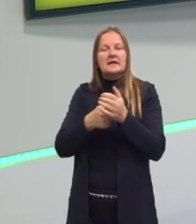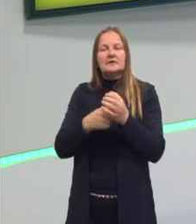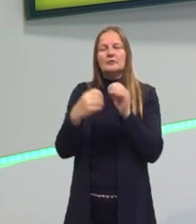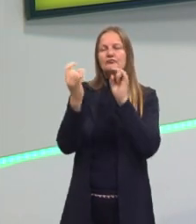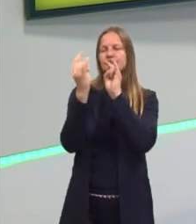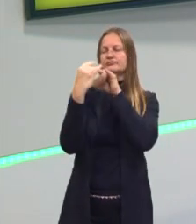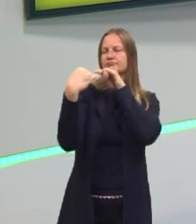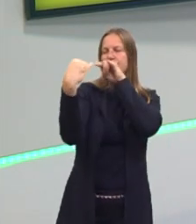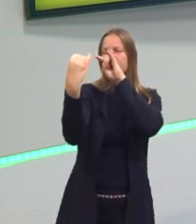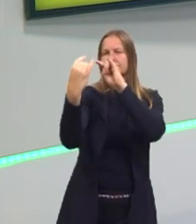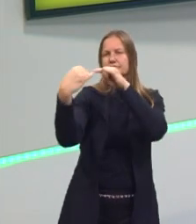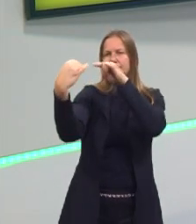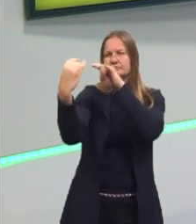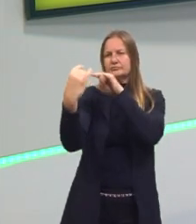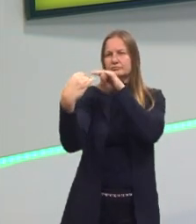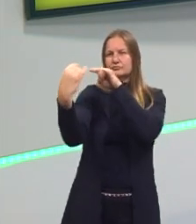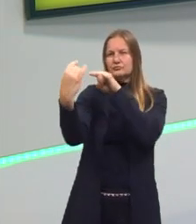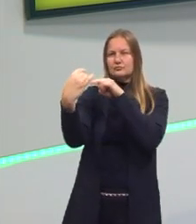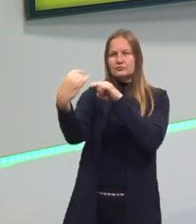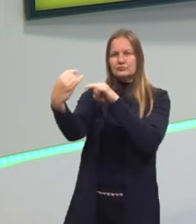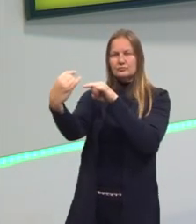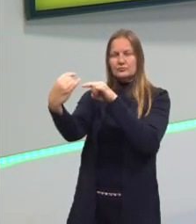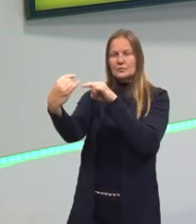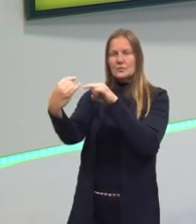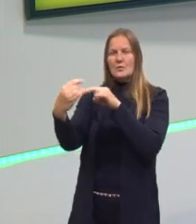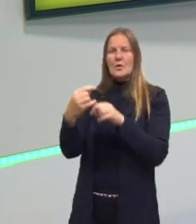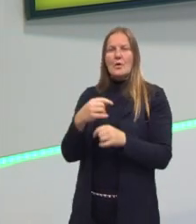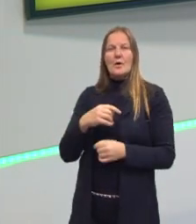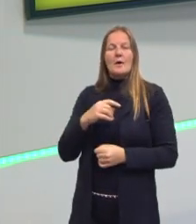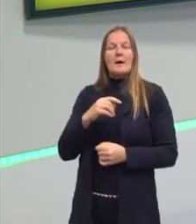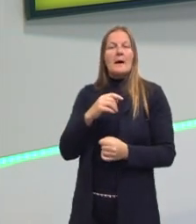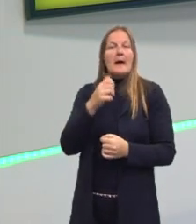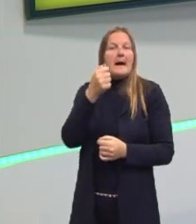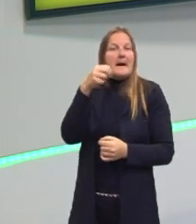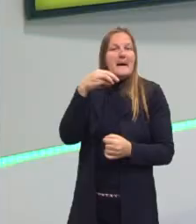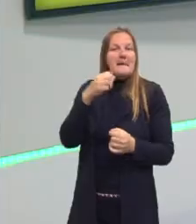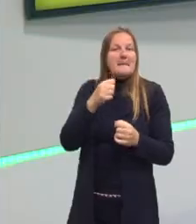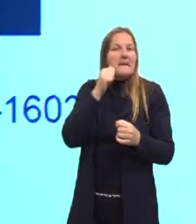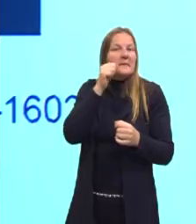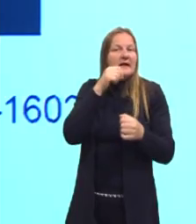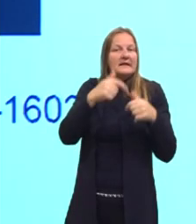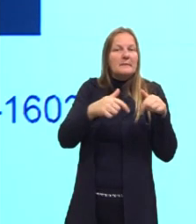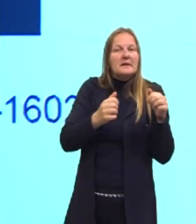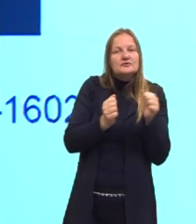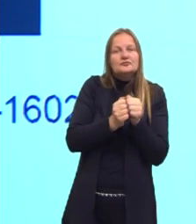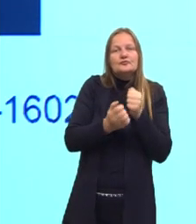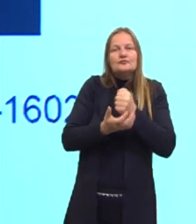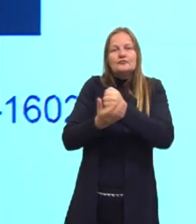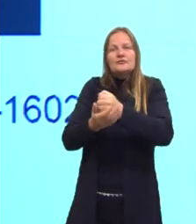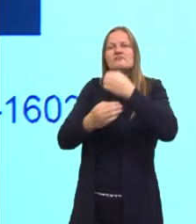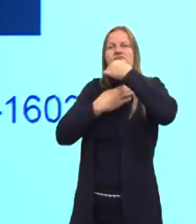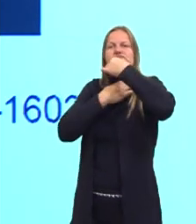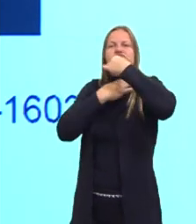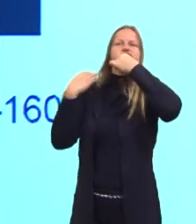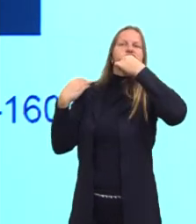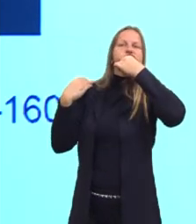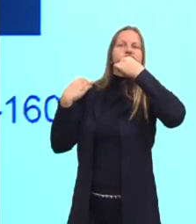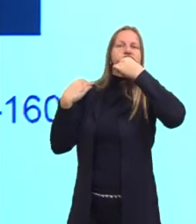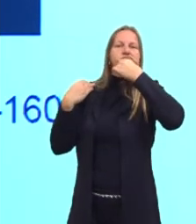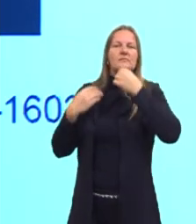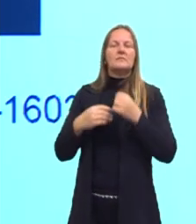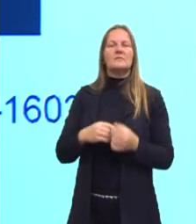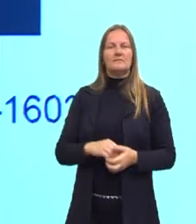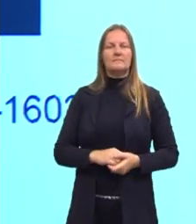seduzir esse soldado e acaba tendo ajuda da sua arma para fazer é esse ato né de